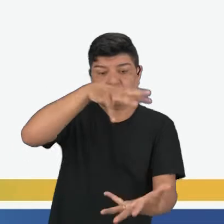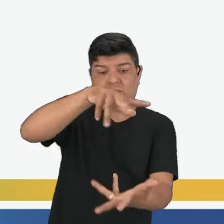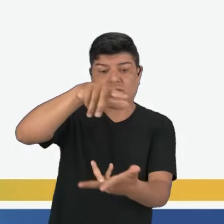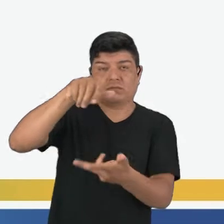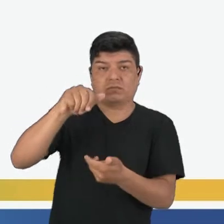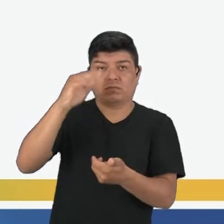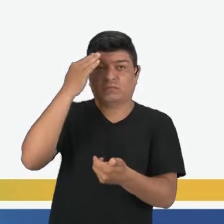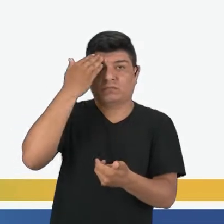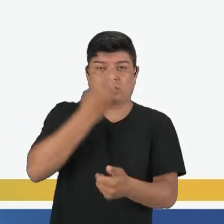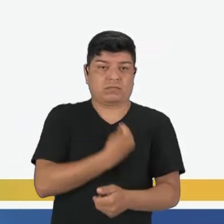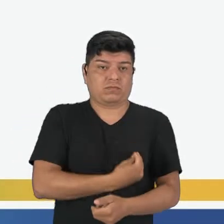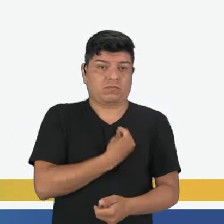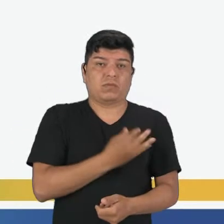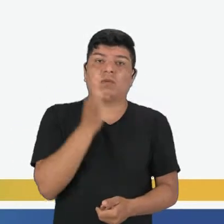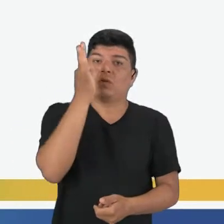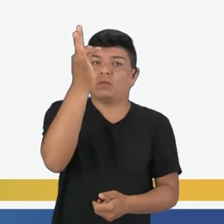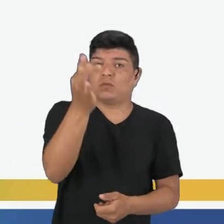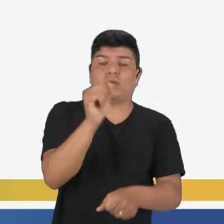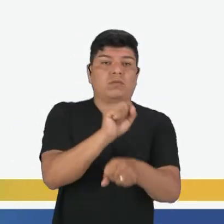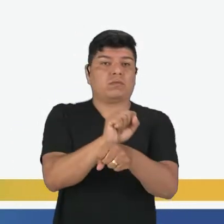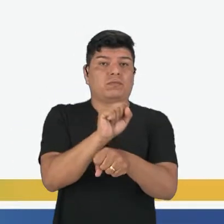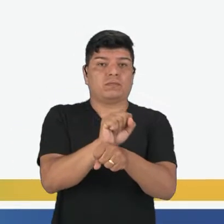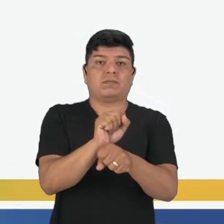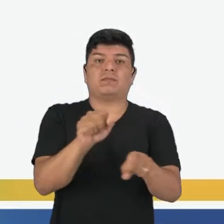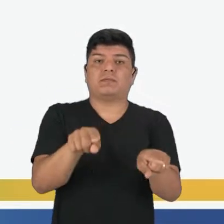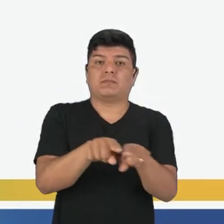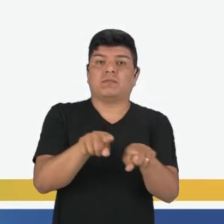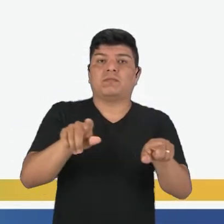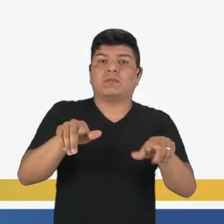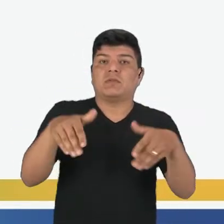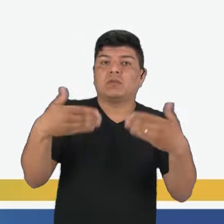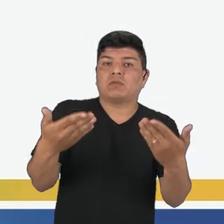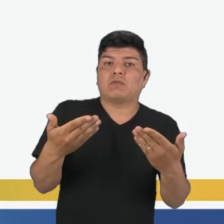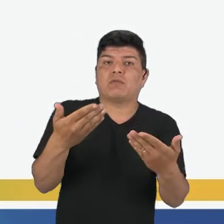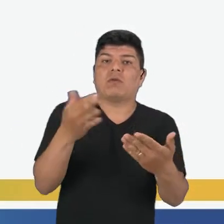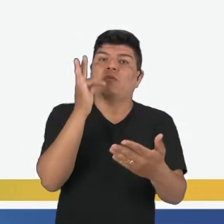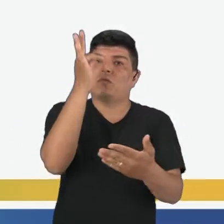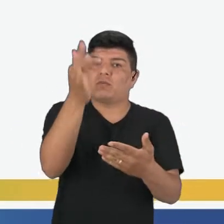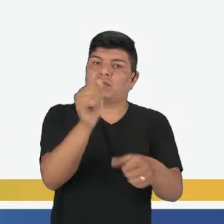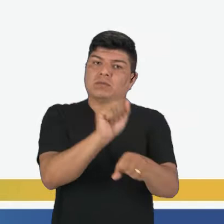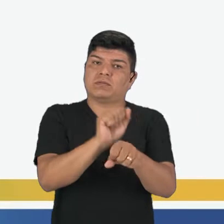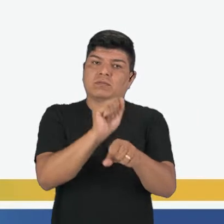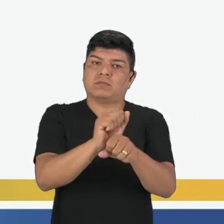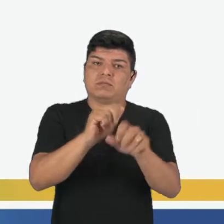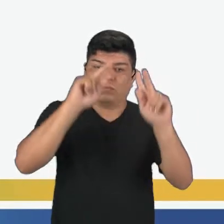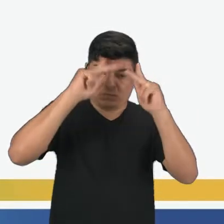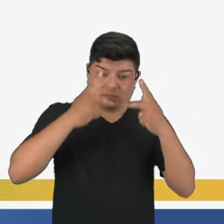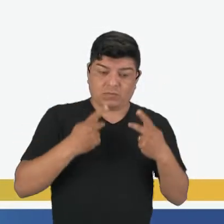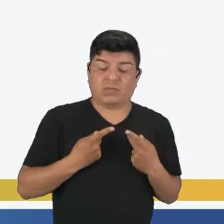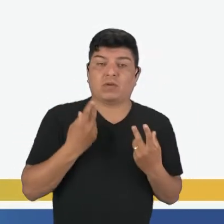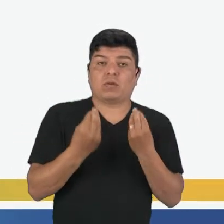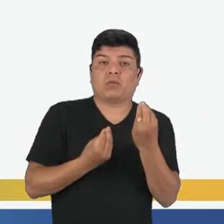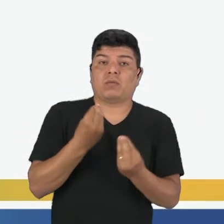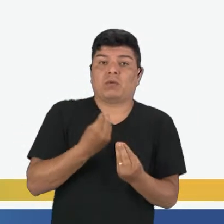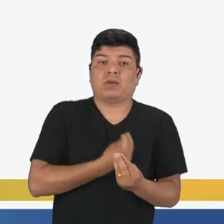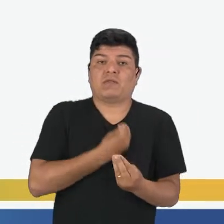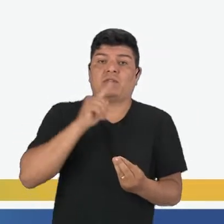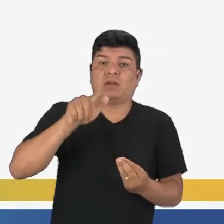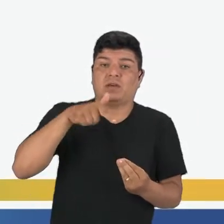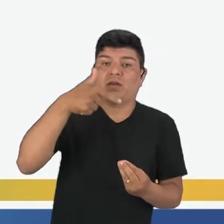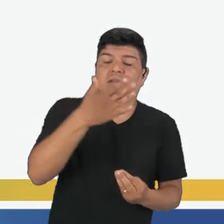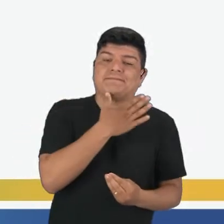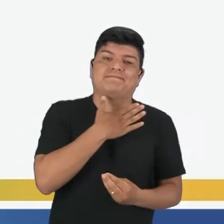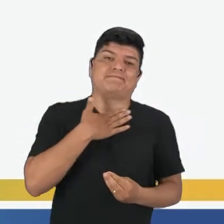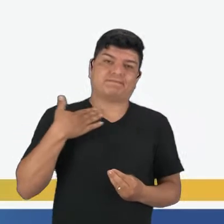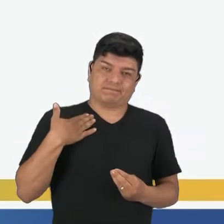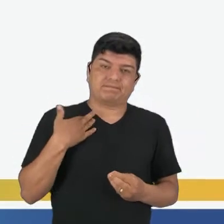da vida, o futuro esperado e que futuro se espera para a condição humana, como é a vida após a morte.